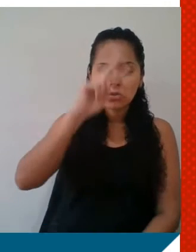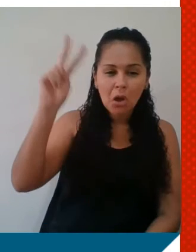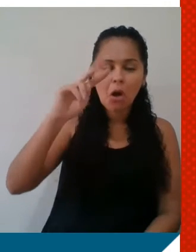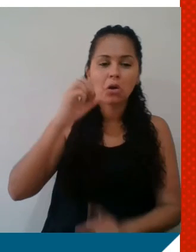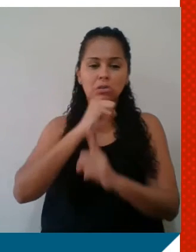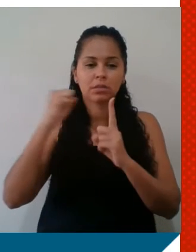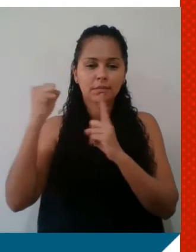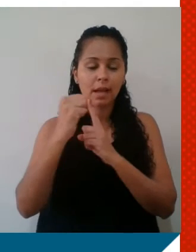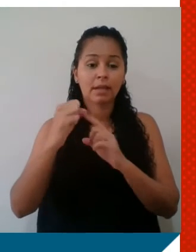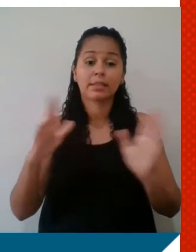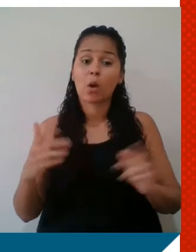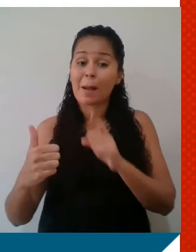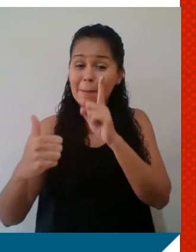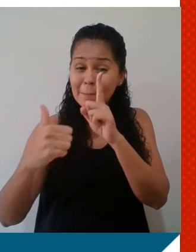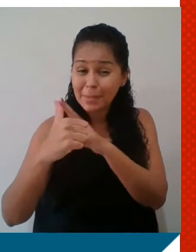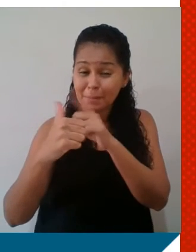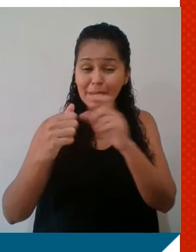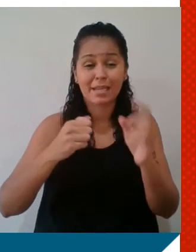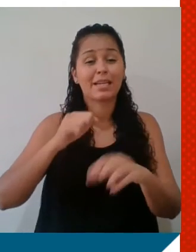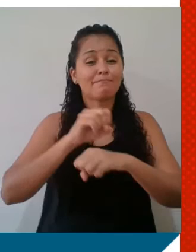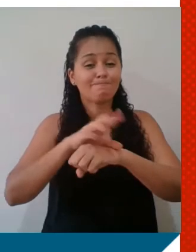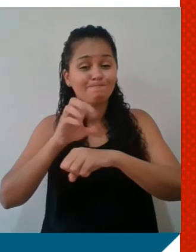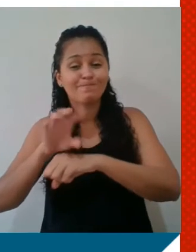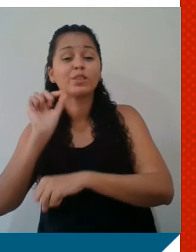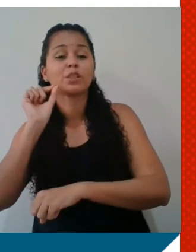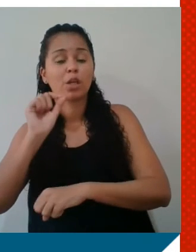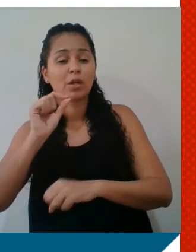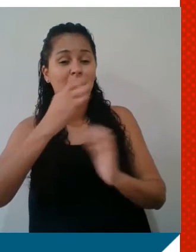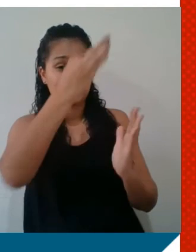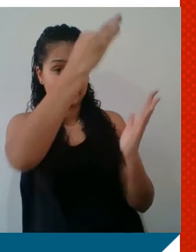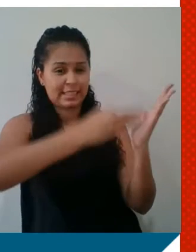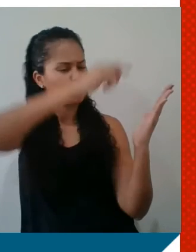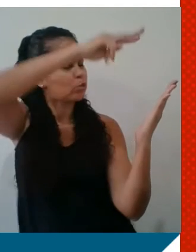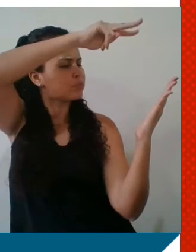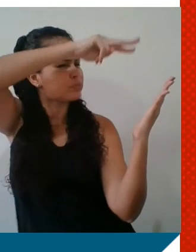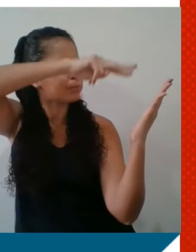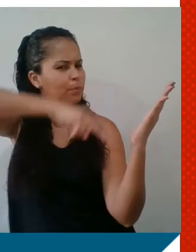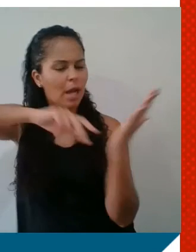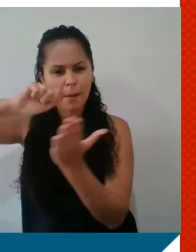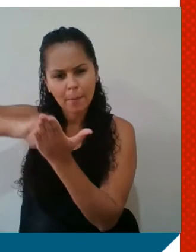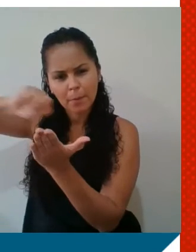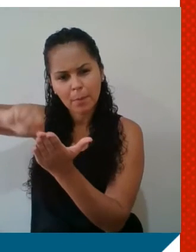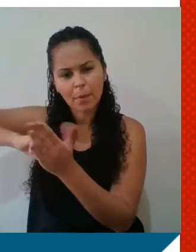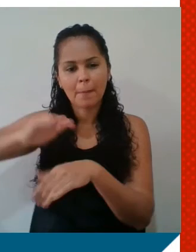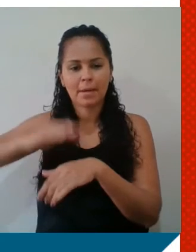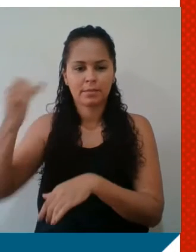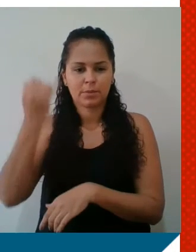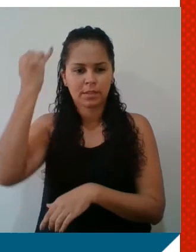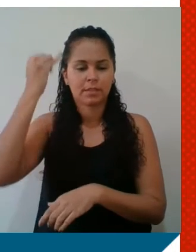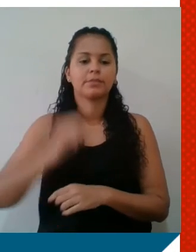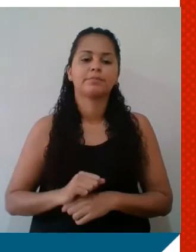sociais. Então, a primeira dica é leitura completa do texto, anotando o que é de mais